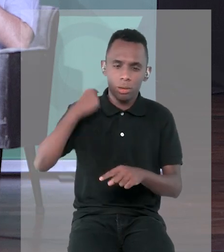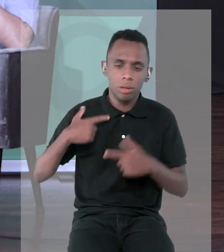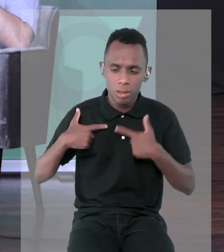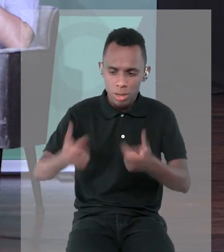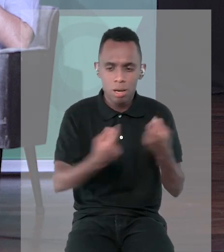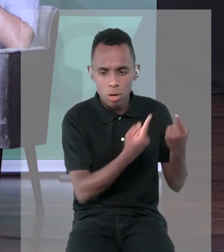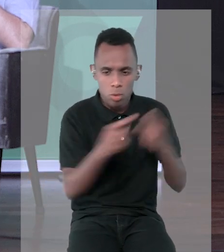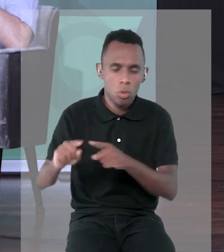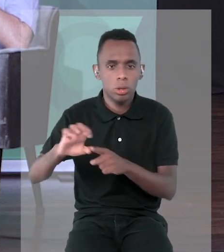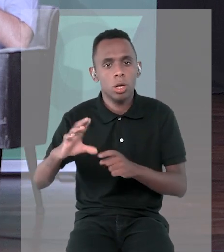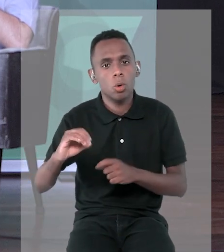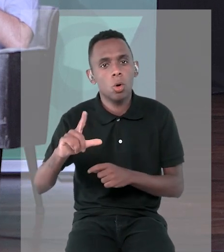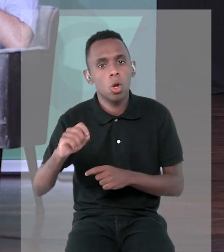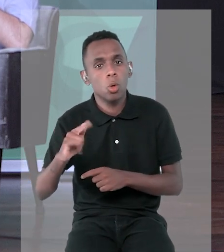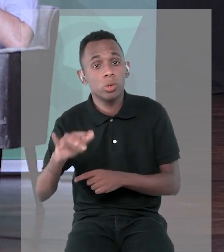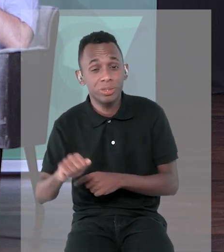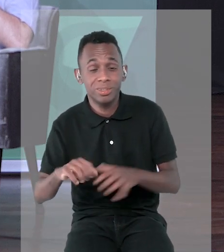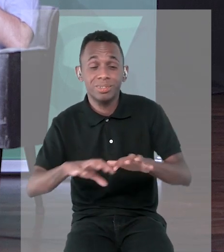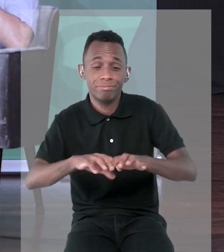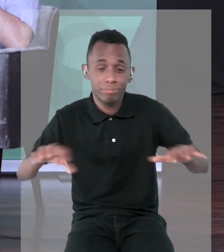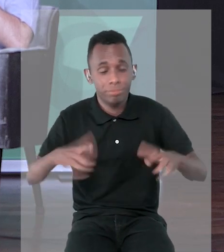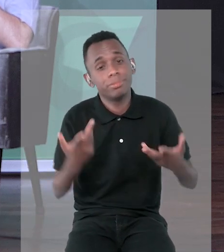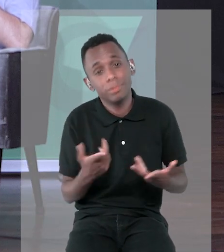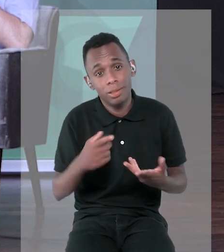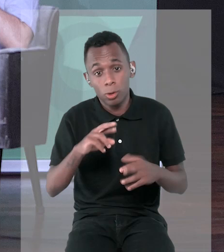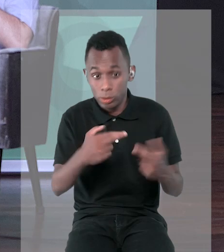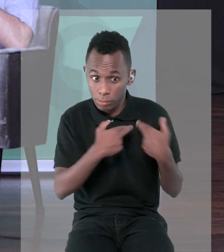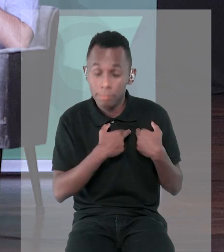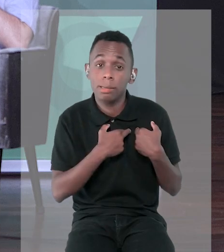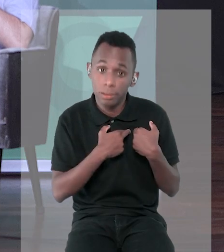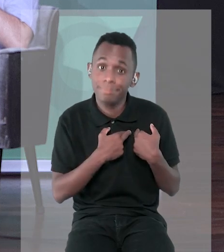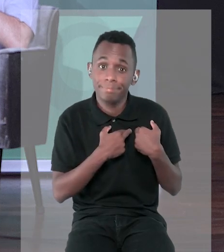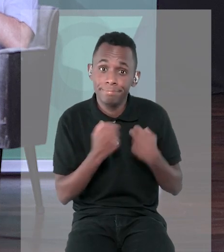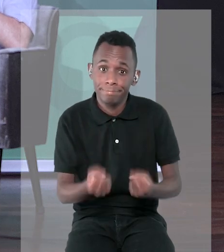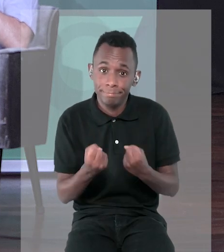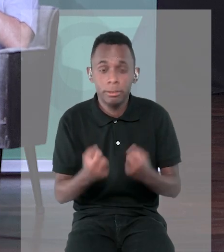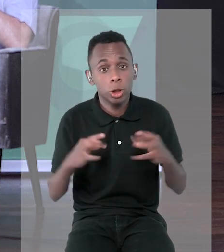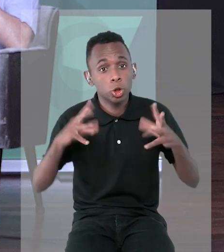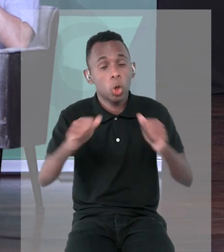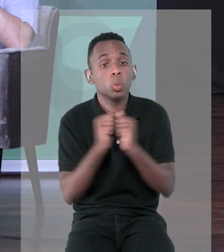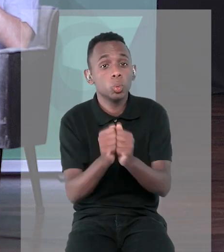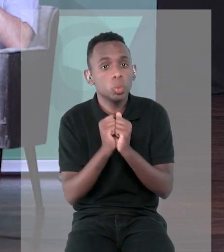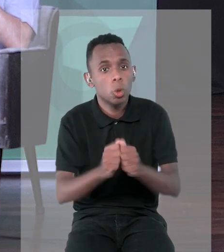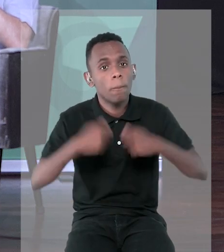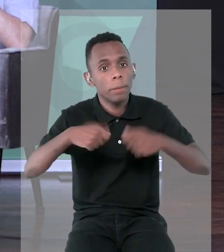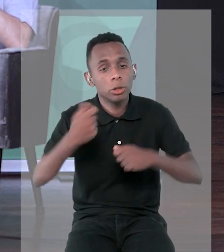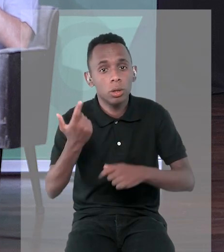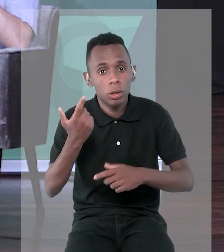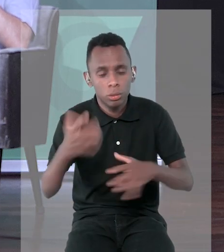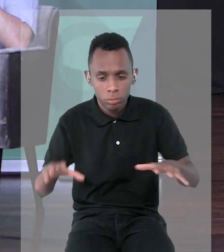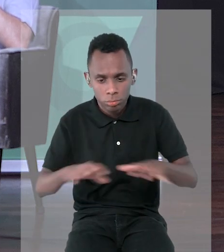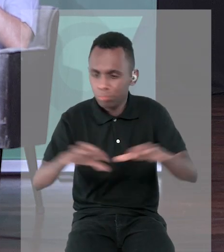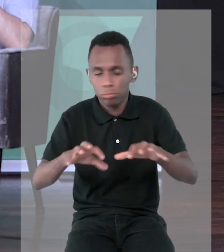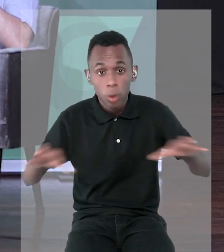contra a ecologia e polarizou a ecologia. E é uma responsabilidade gigantesca. Nós aqui, todos juntos, temos que conseguir